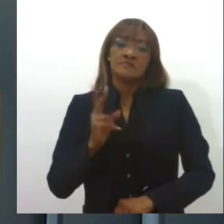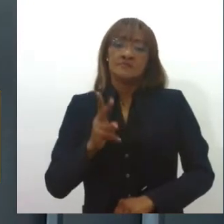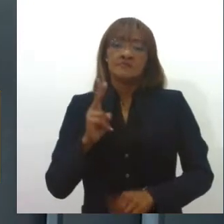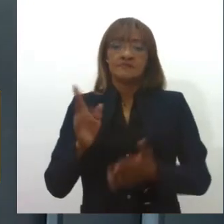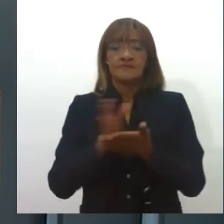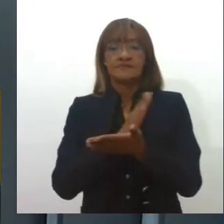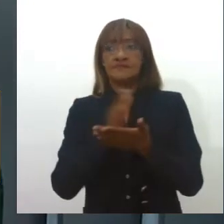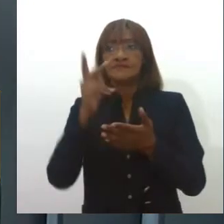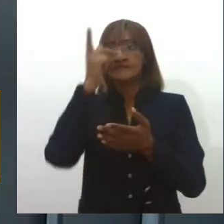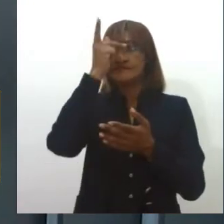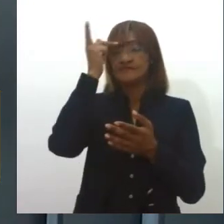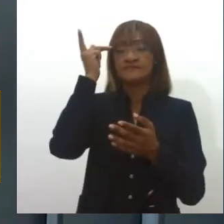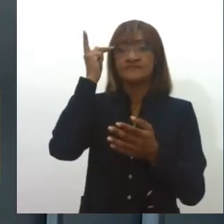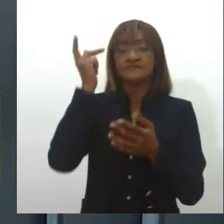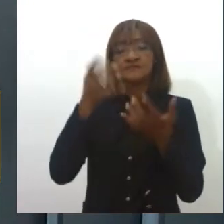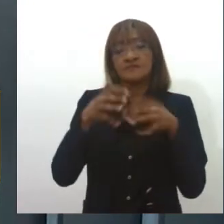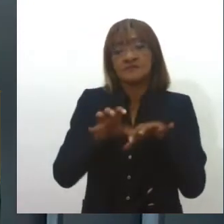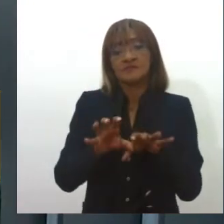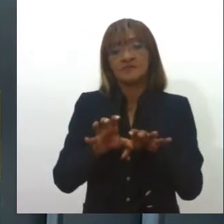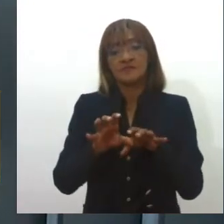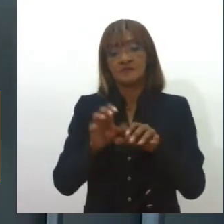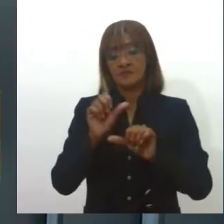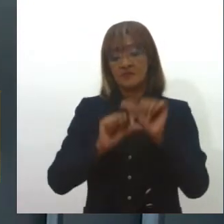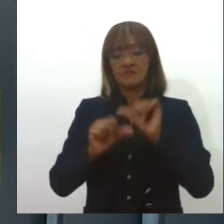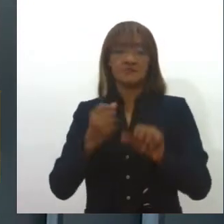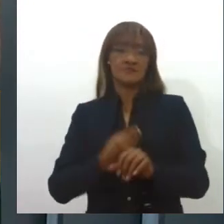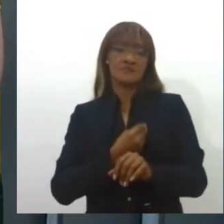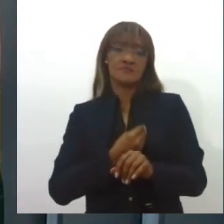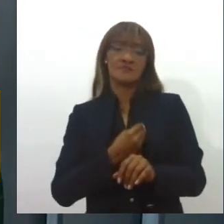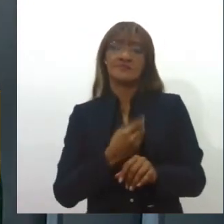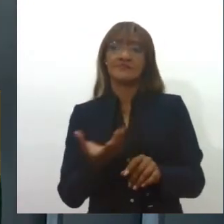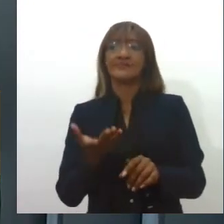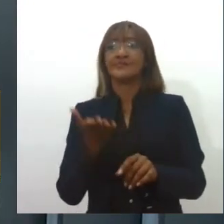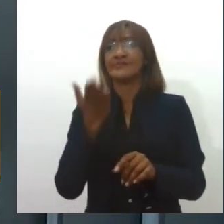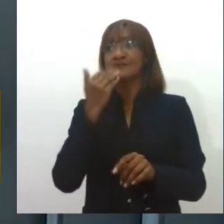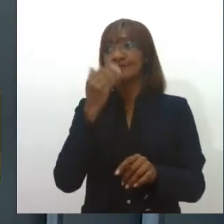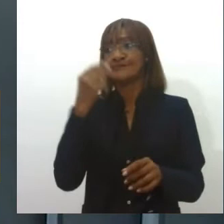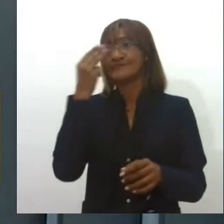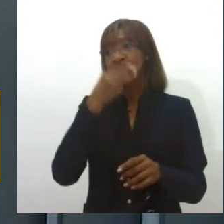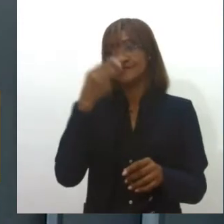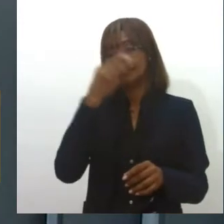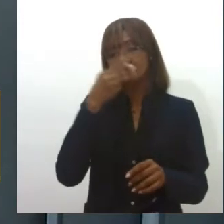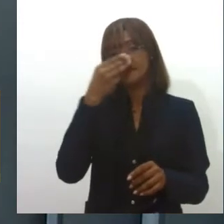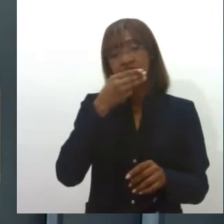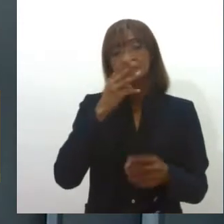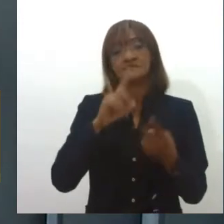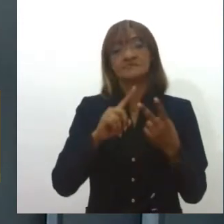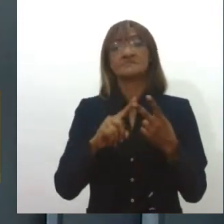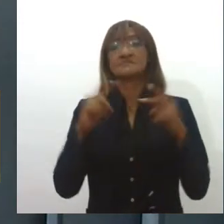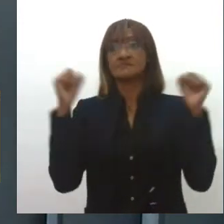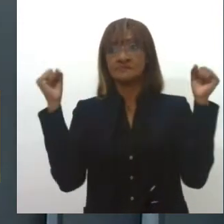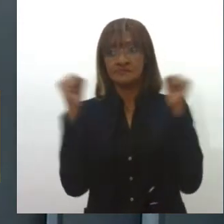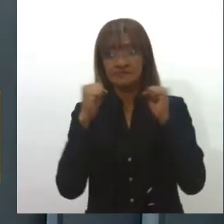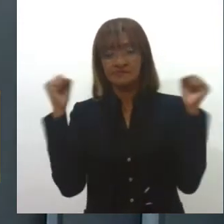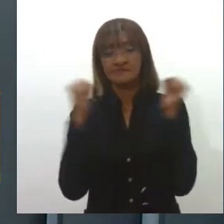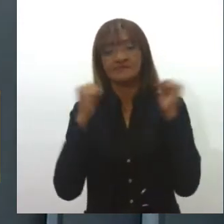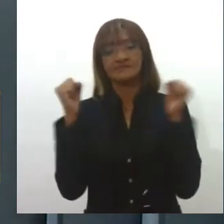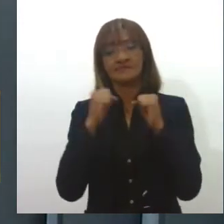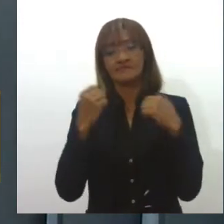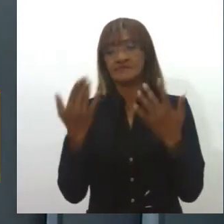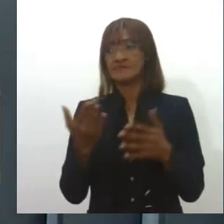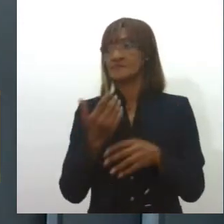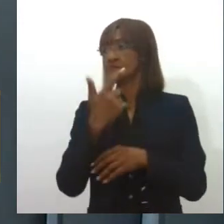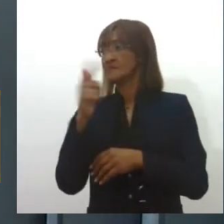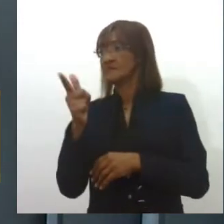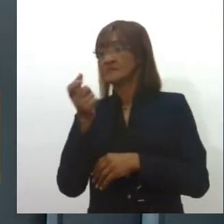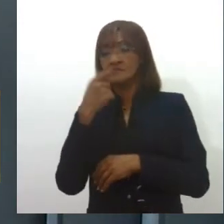pessoas, né? De tentar mudar o estilo de vida, deixar de comer o doce, fazer atividade física, mas não tem outro remédio.